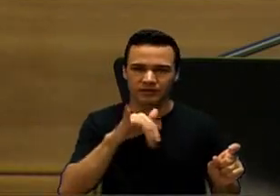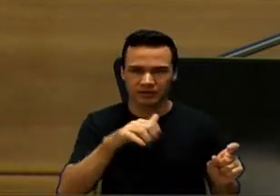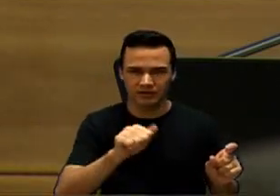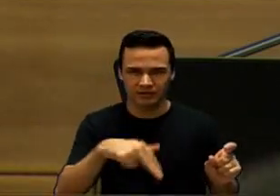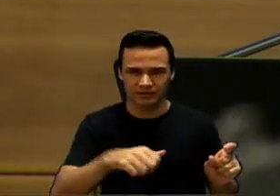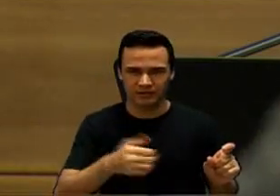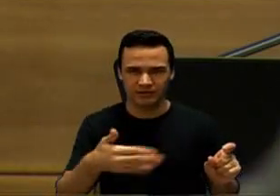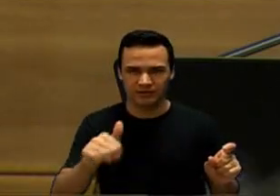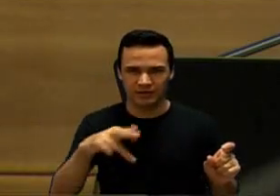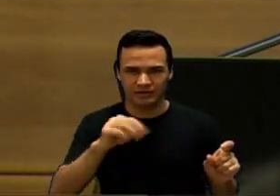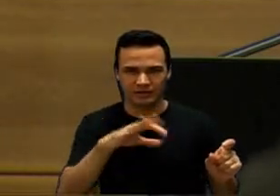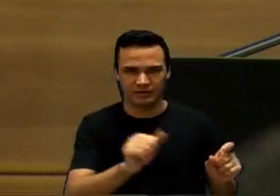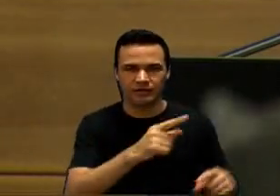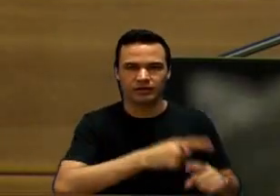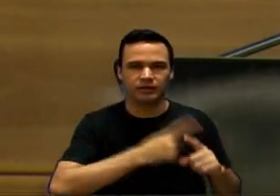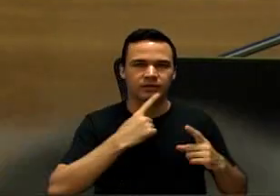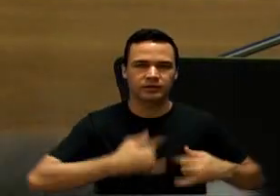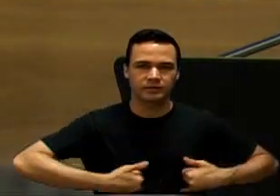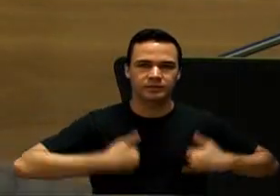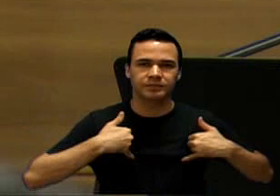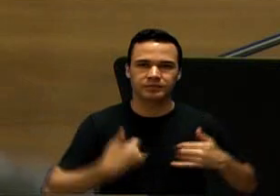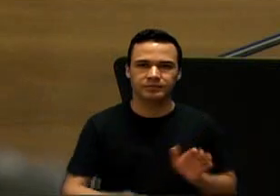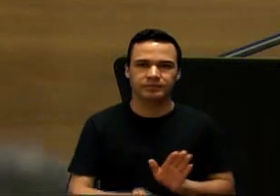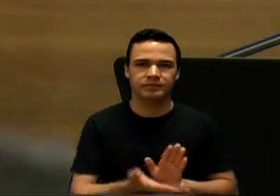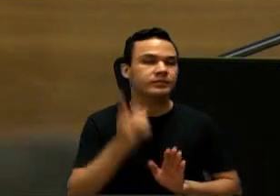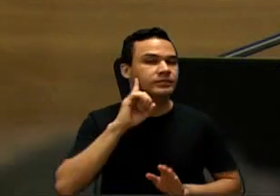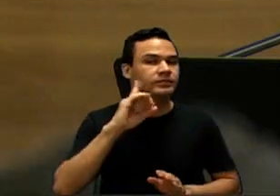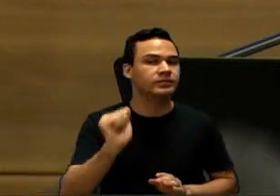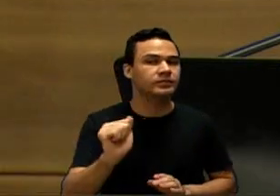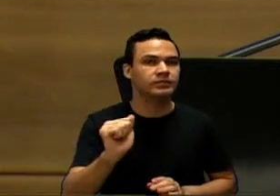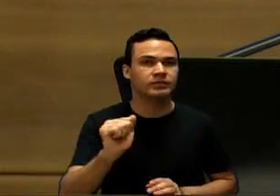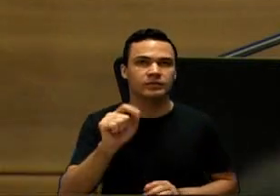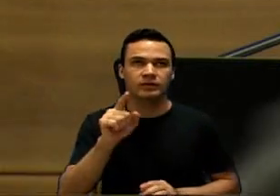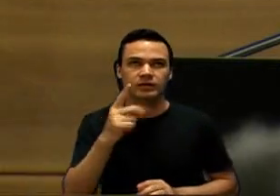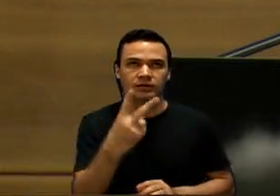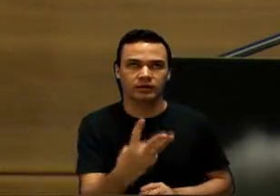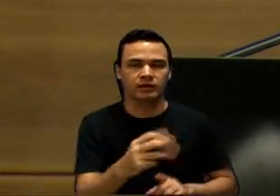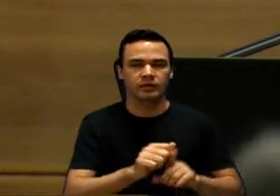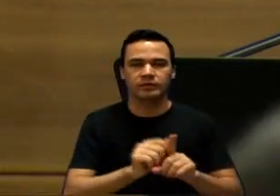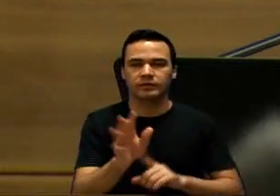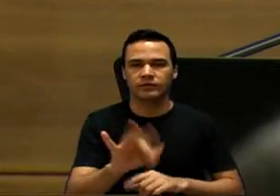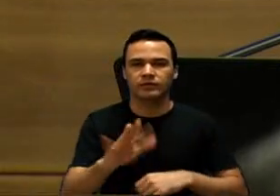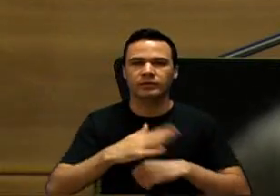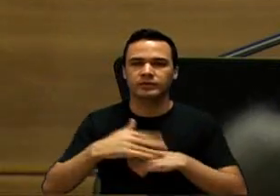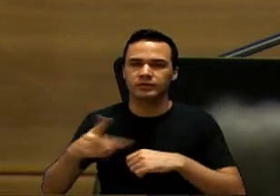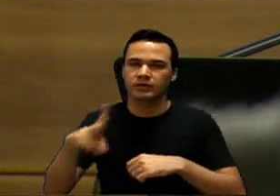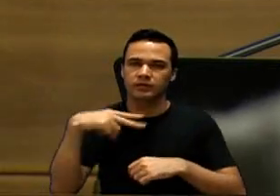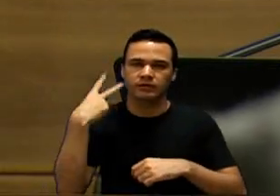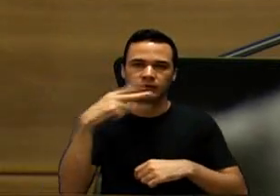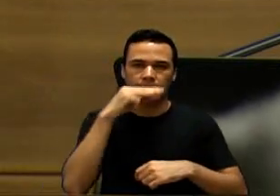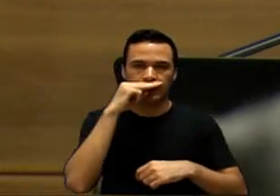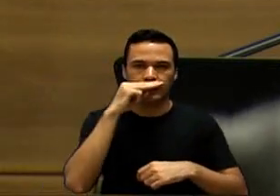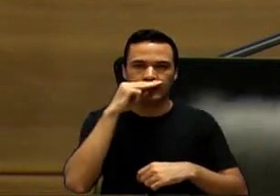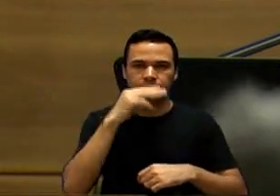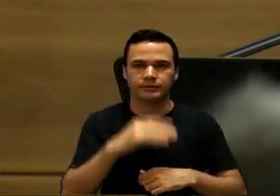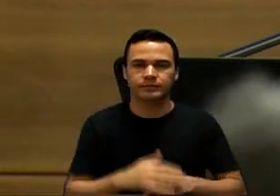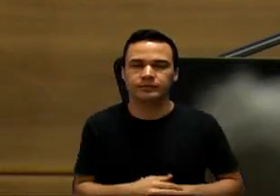de Oliveira Alquate pela passagem de sua data natalícia, comemorada dia 23 de fevereiro, engenheiro Martinez.